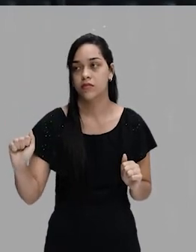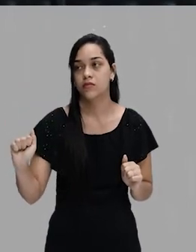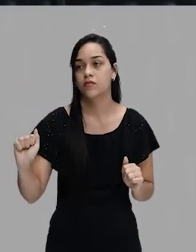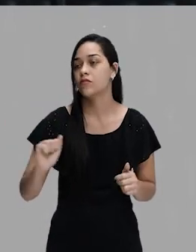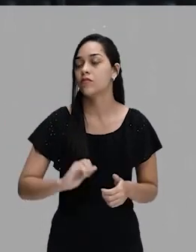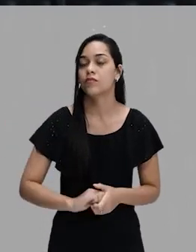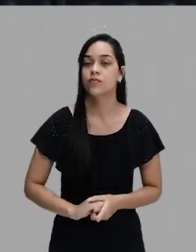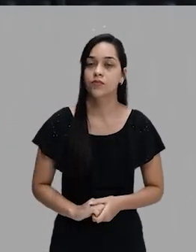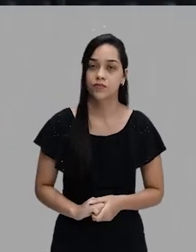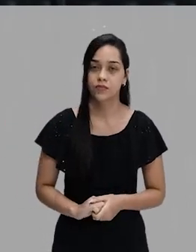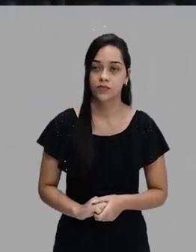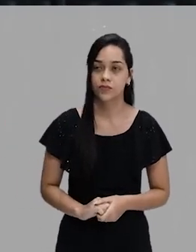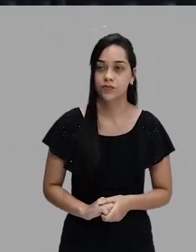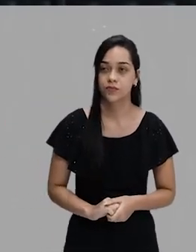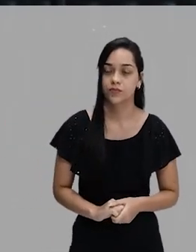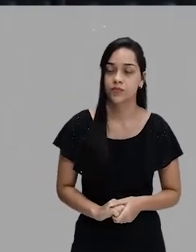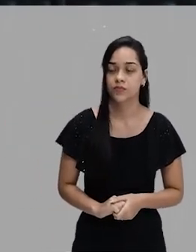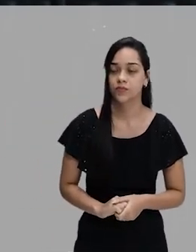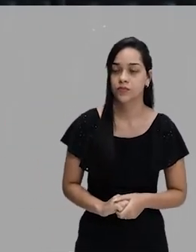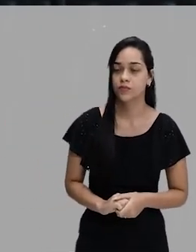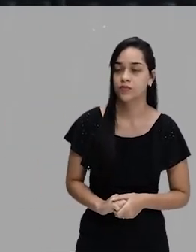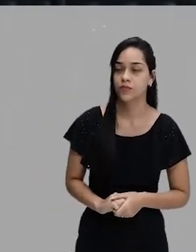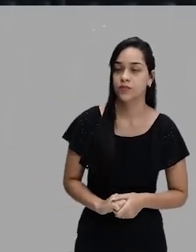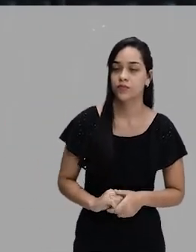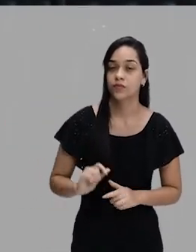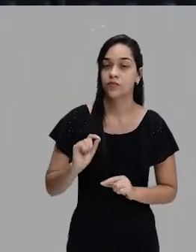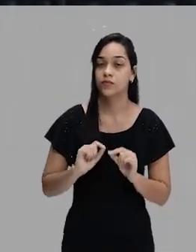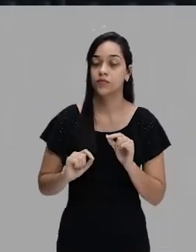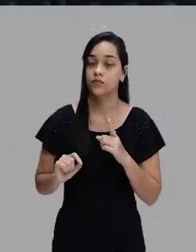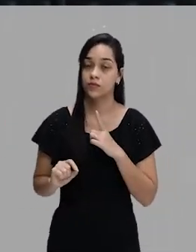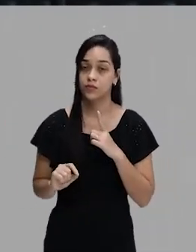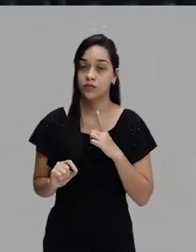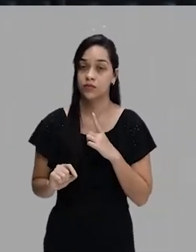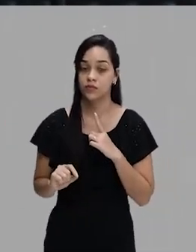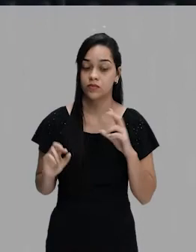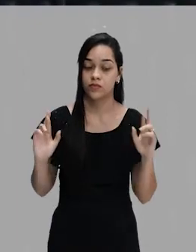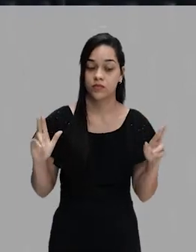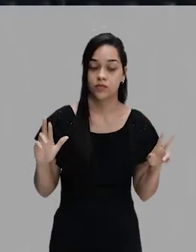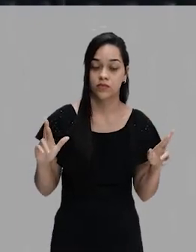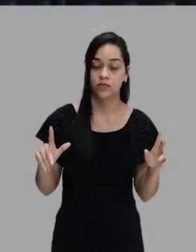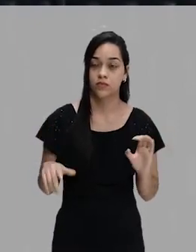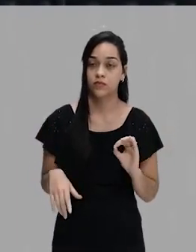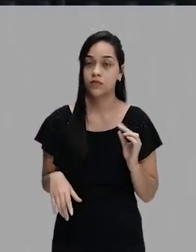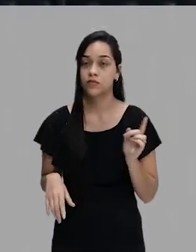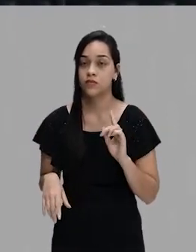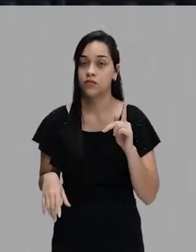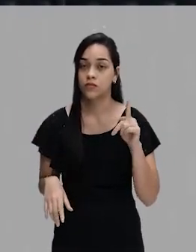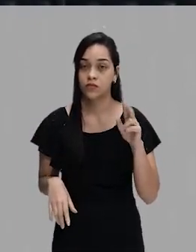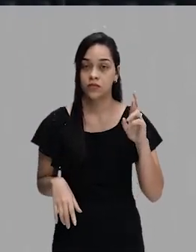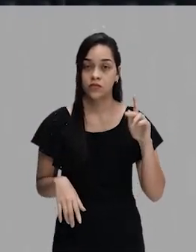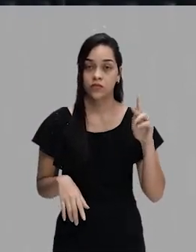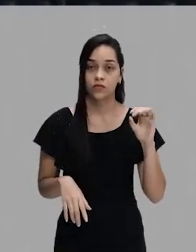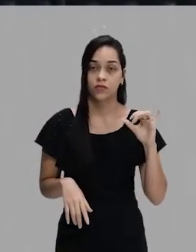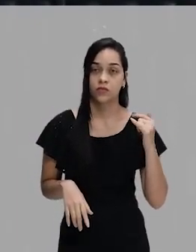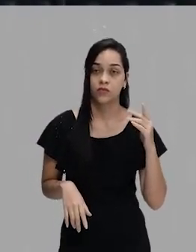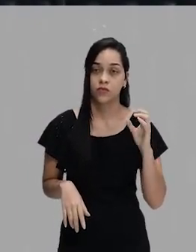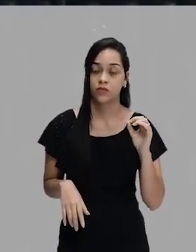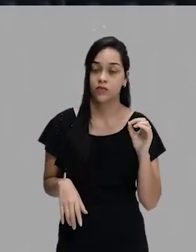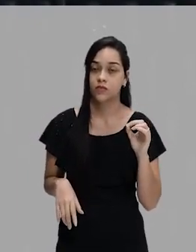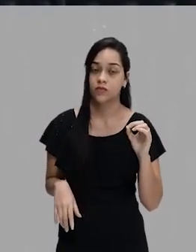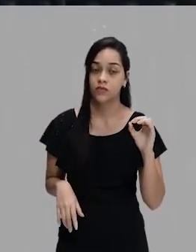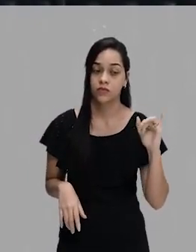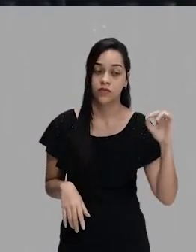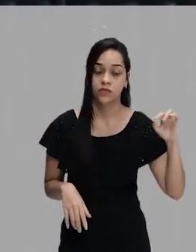indireta, né? Da direta para indireta ou vice-versa, é a presença ou não de preposição. As